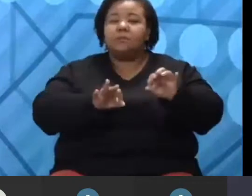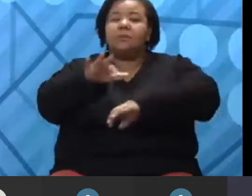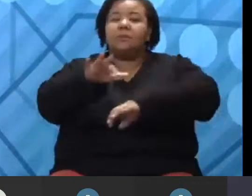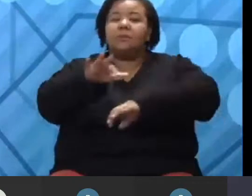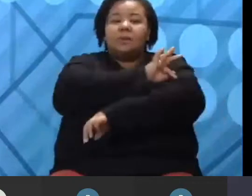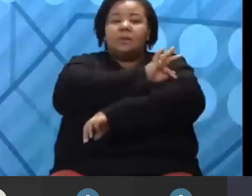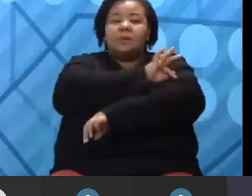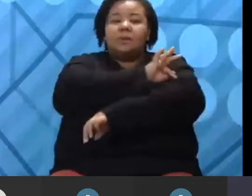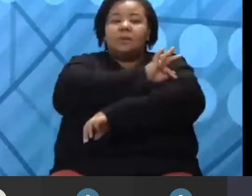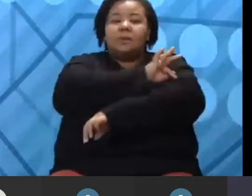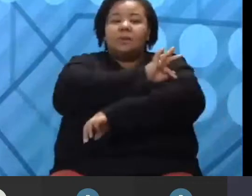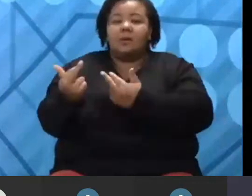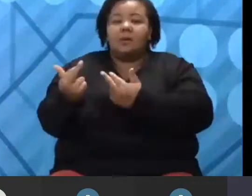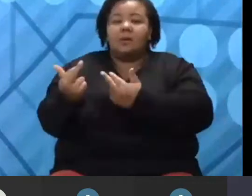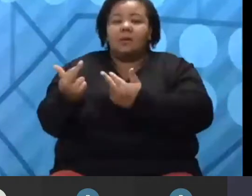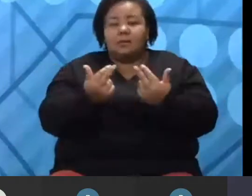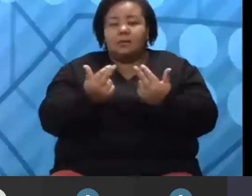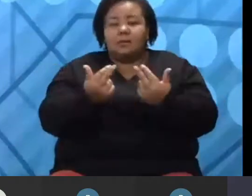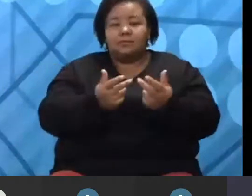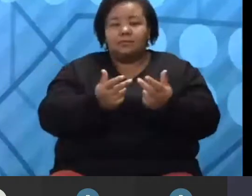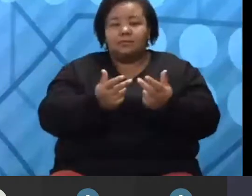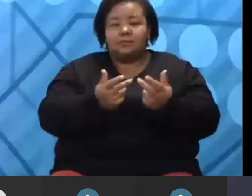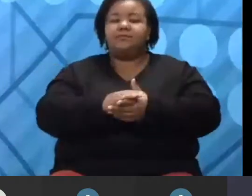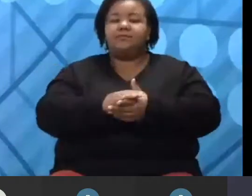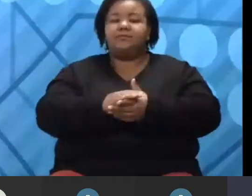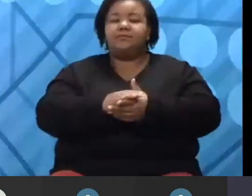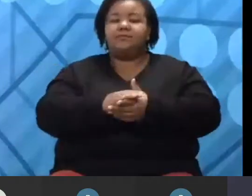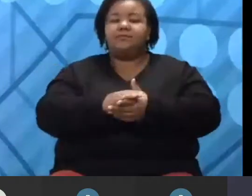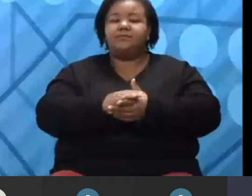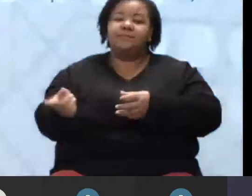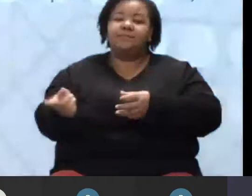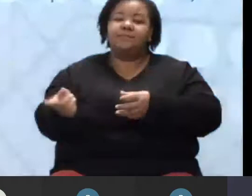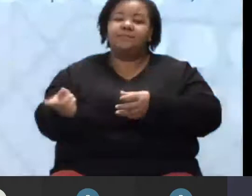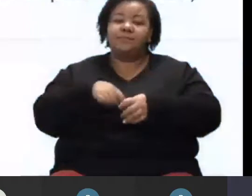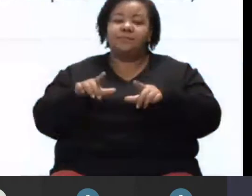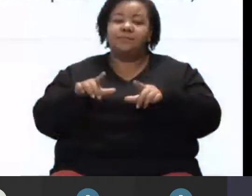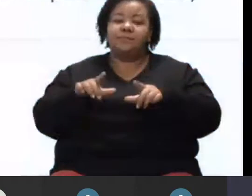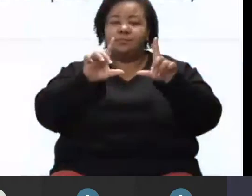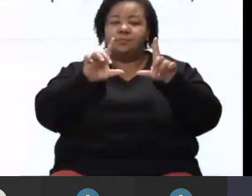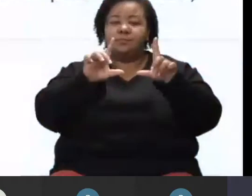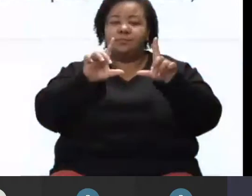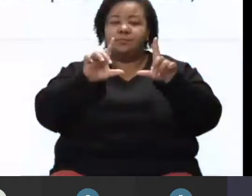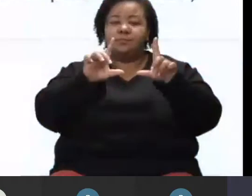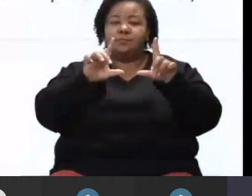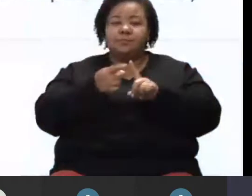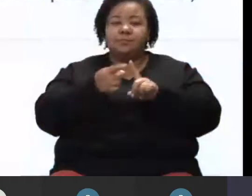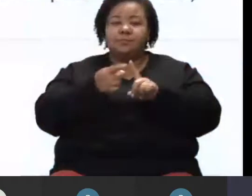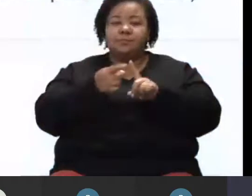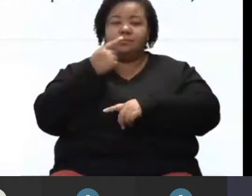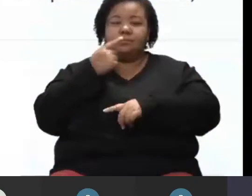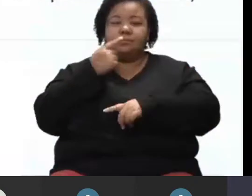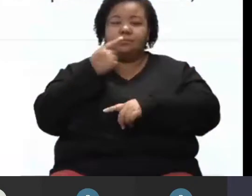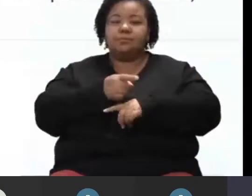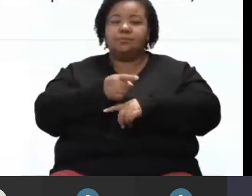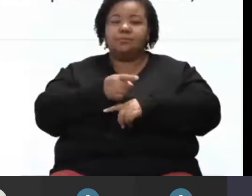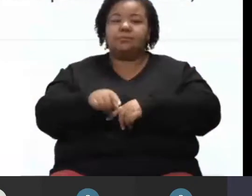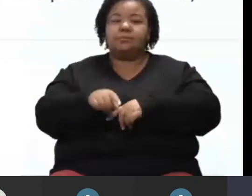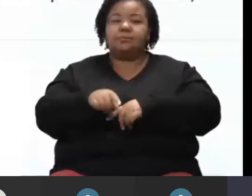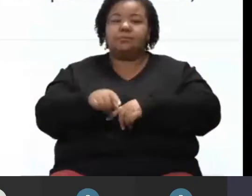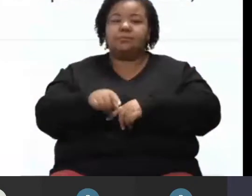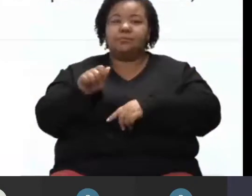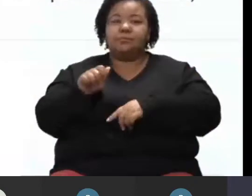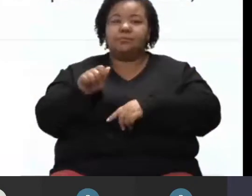si, ela é igual para qualquer tipo de meio de cultura. Voltando ao quadro, nós temos no nosso primeiro procedimento o meio de cultura,